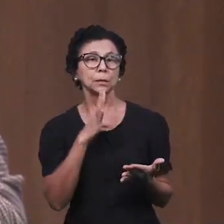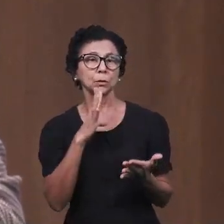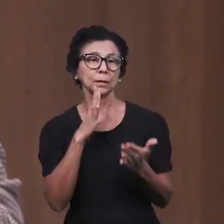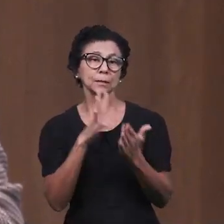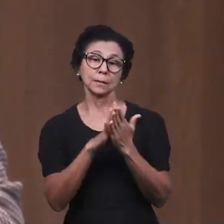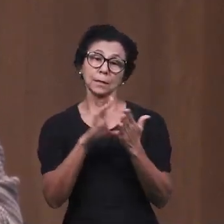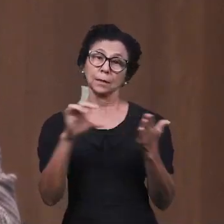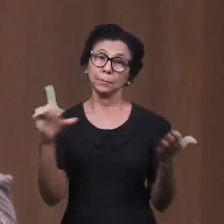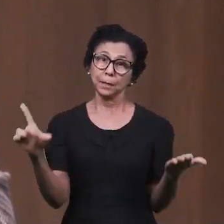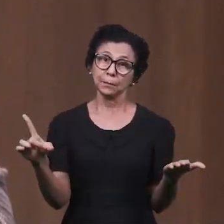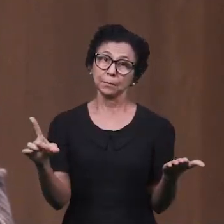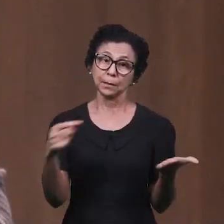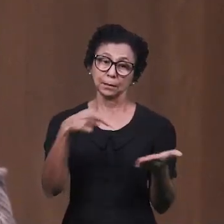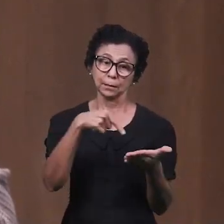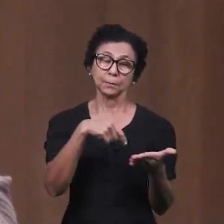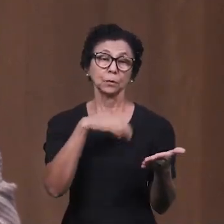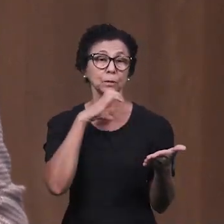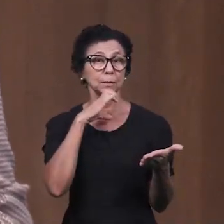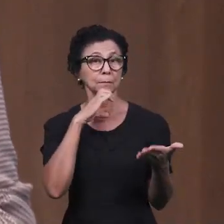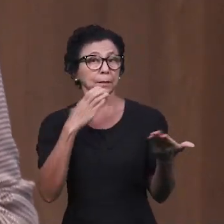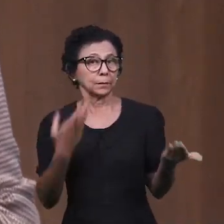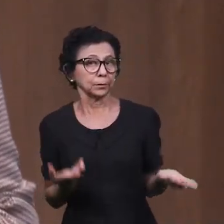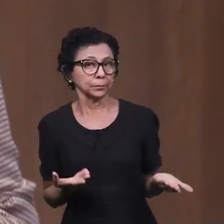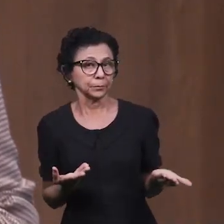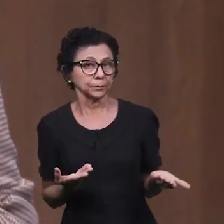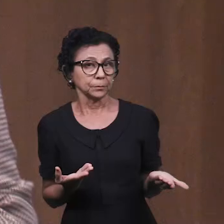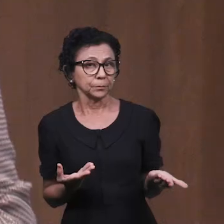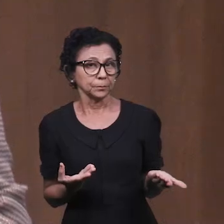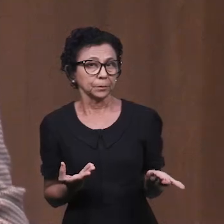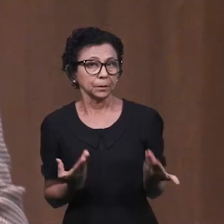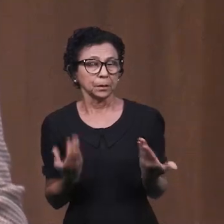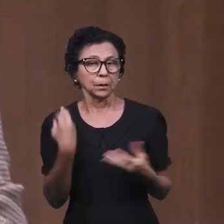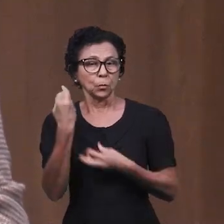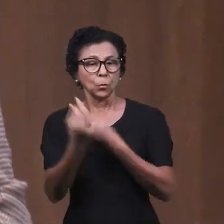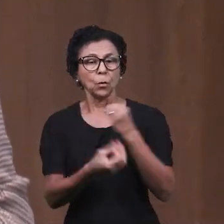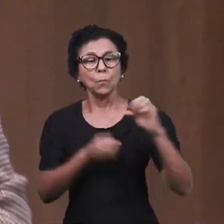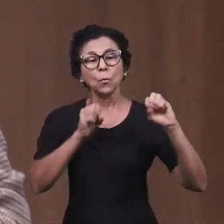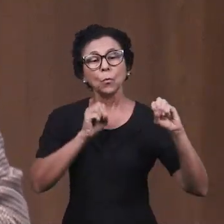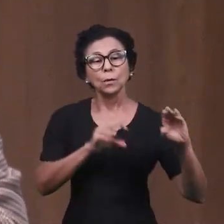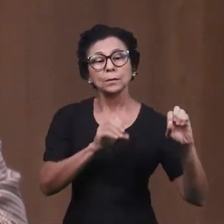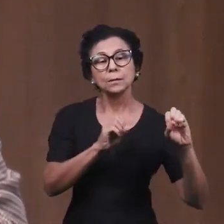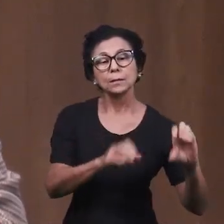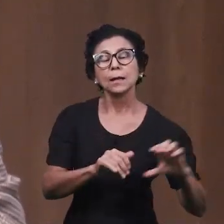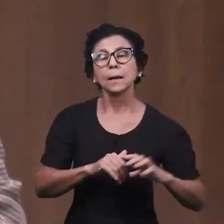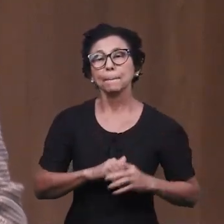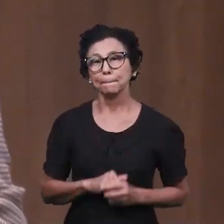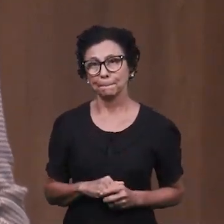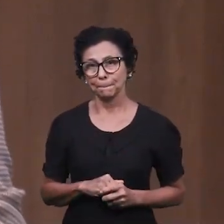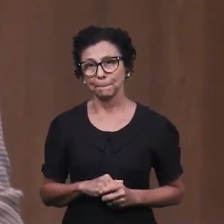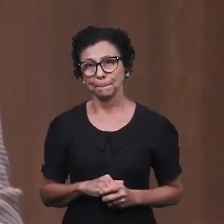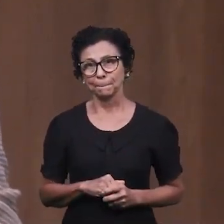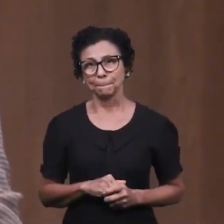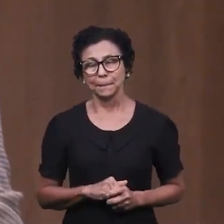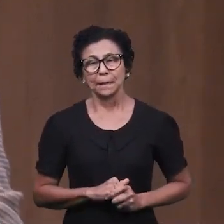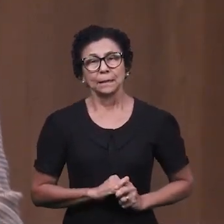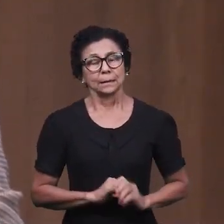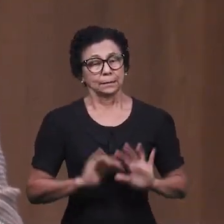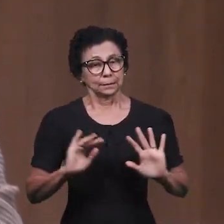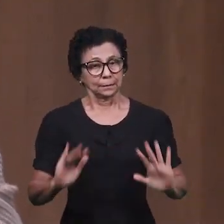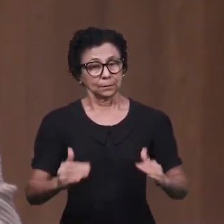todo o conhecimento que a palavra nos dá. Então, como educar? Como encaminhar o seu filho? Então, a partir